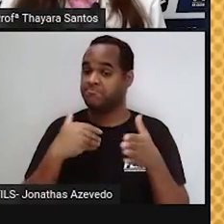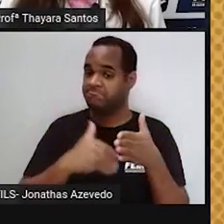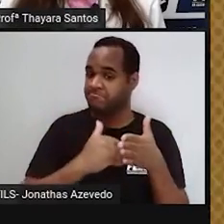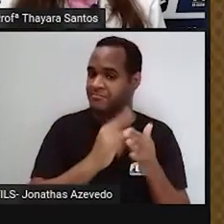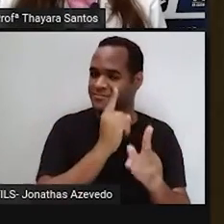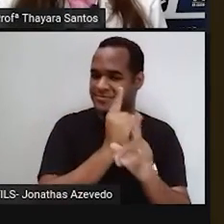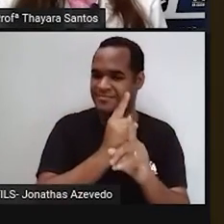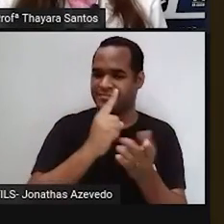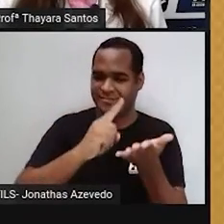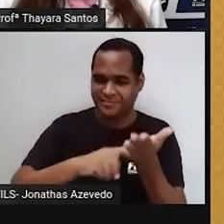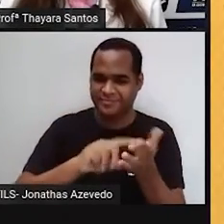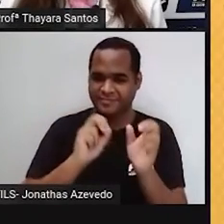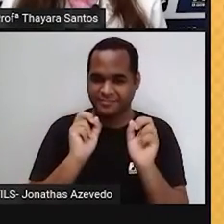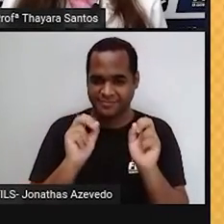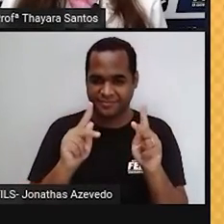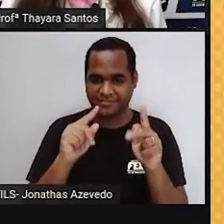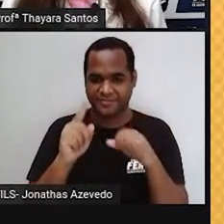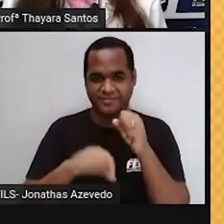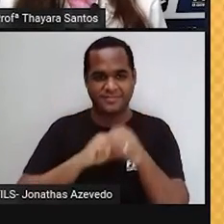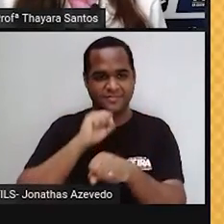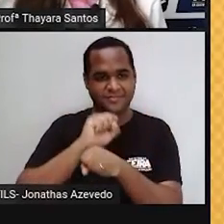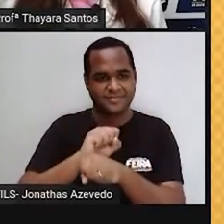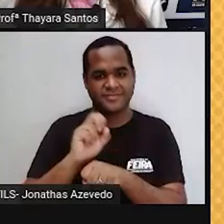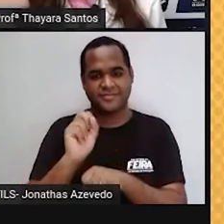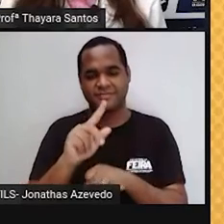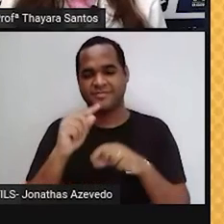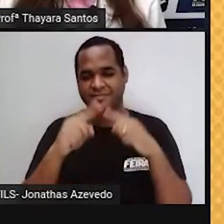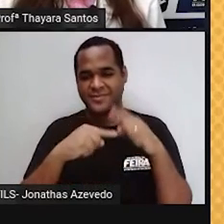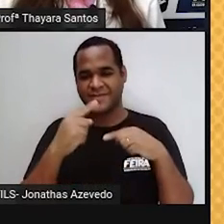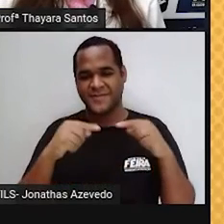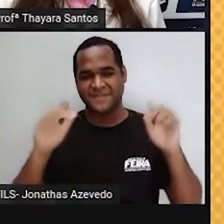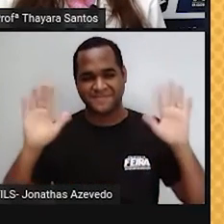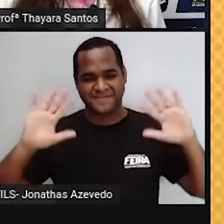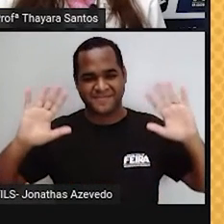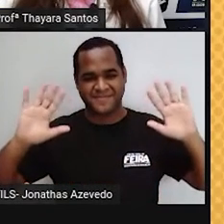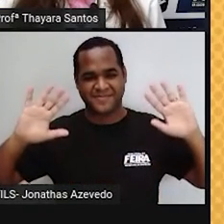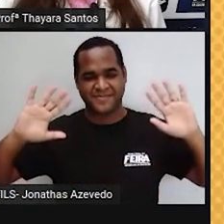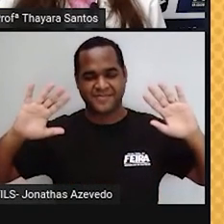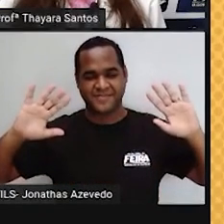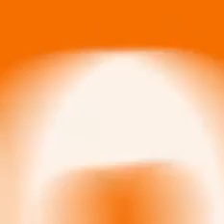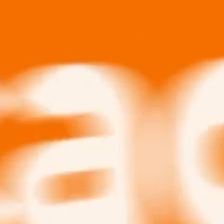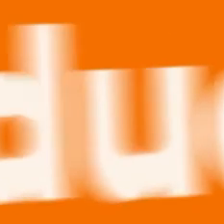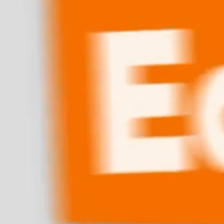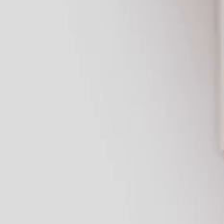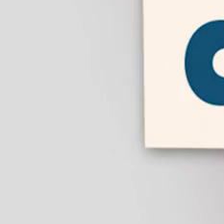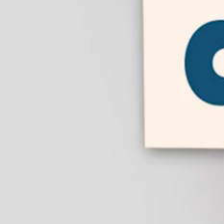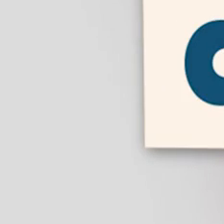encontro marcado. Eu vou ficar aqui aguardando vocês. Até a próxima aula, gente. Tchau, tchau.